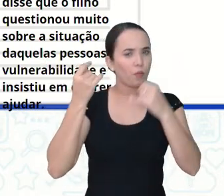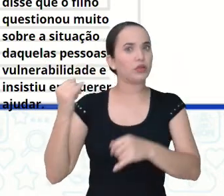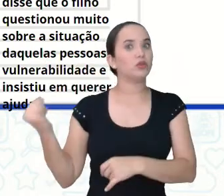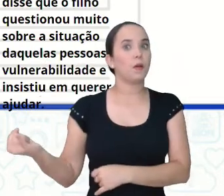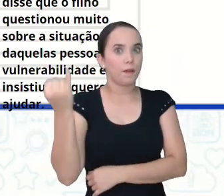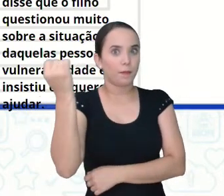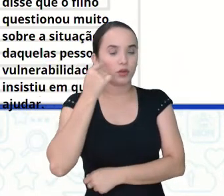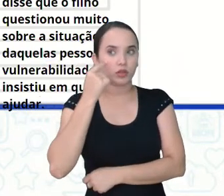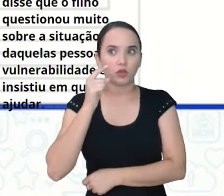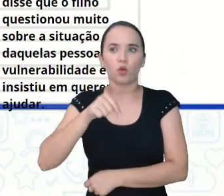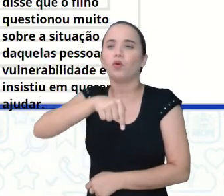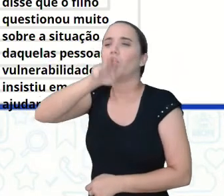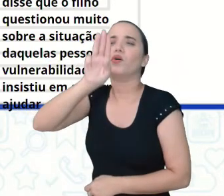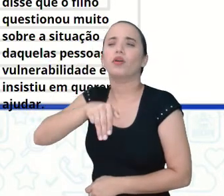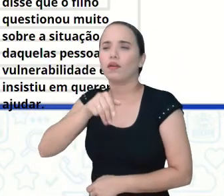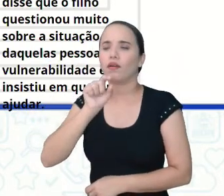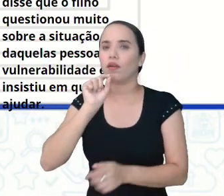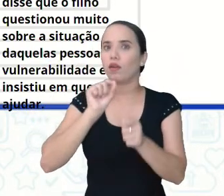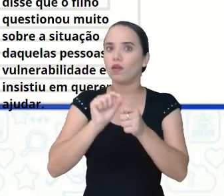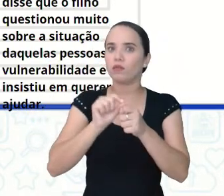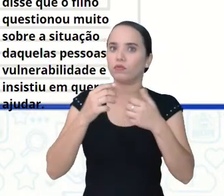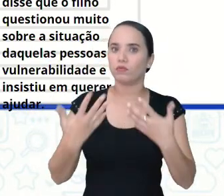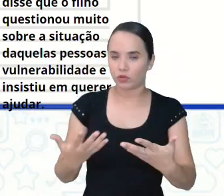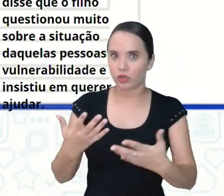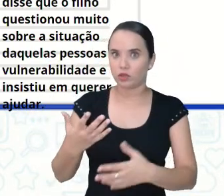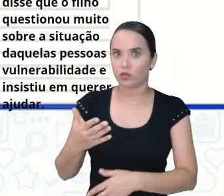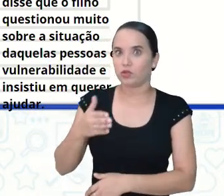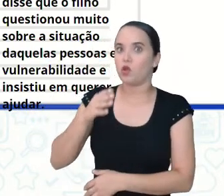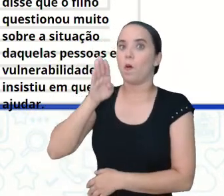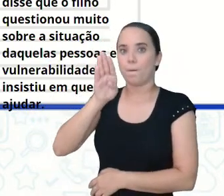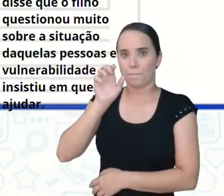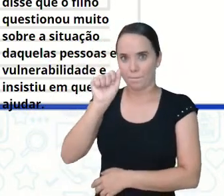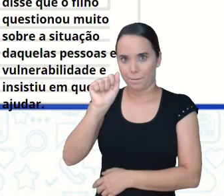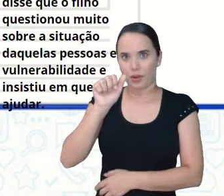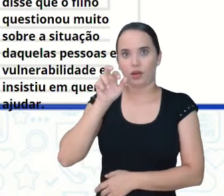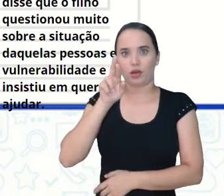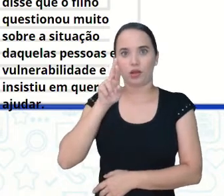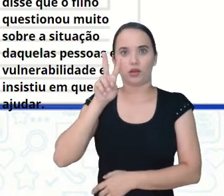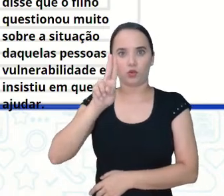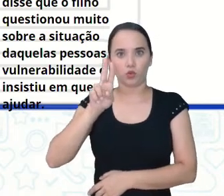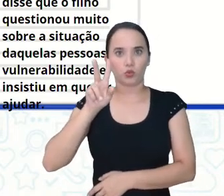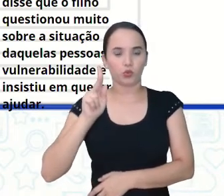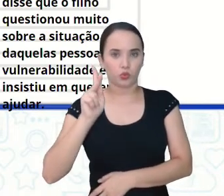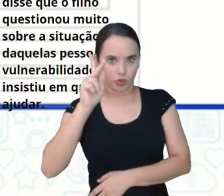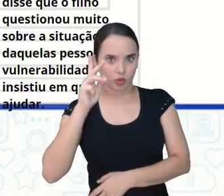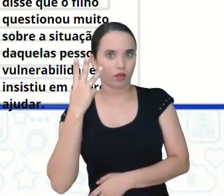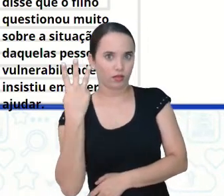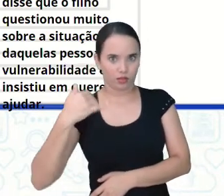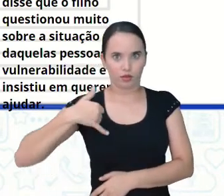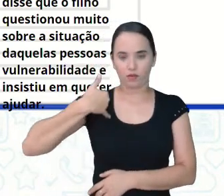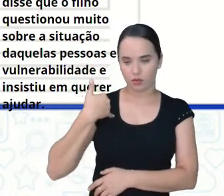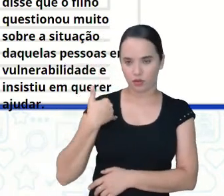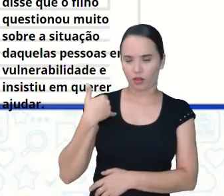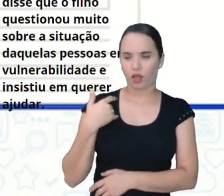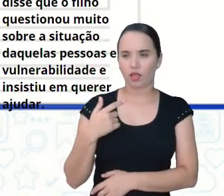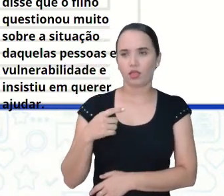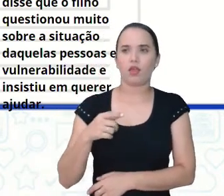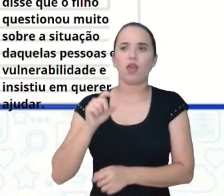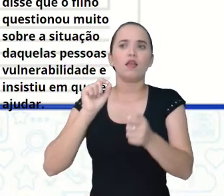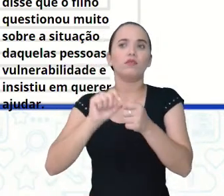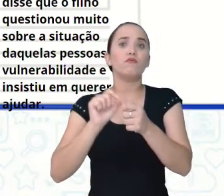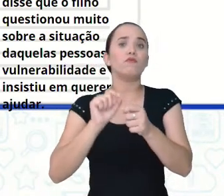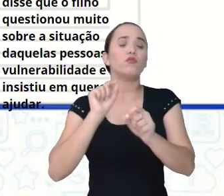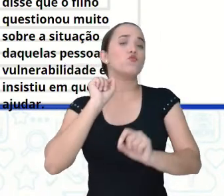Baruque Fernandes, de 3 anos. E aí, o que ele fez? Tirou a família de casa no meio da noite para uma missão